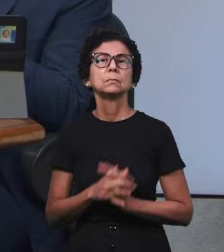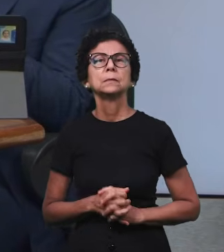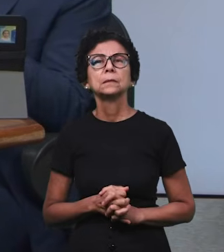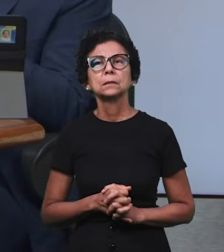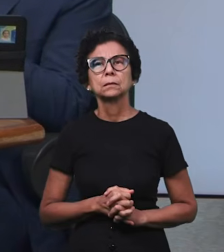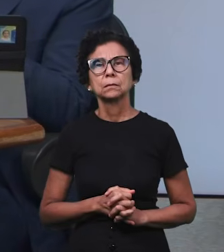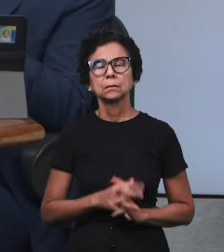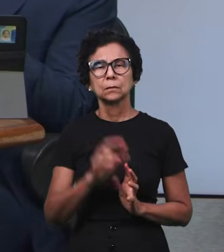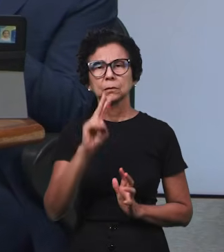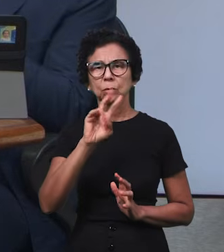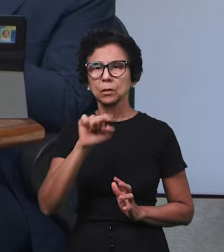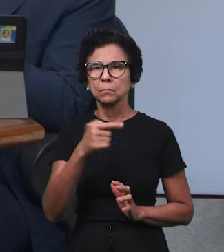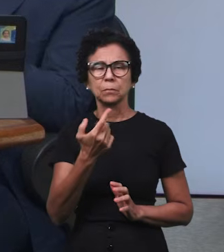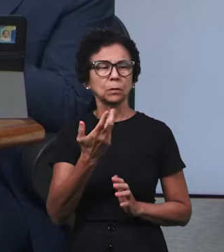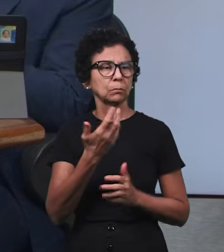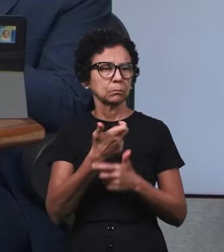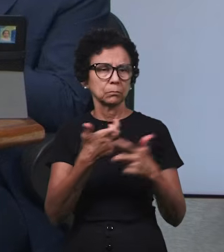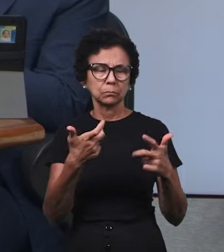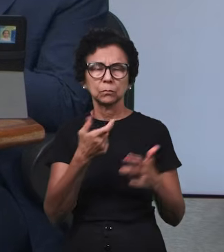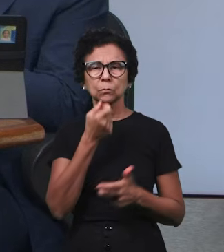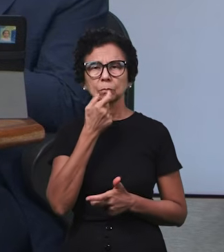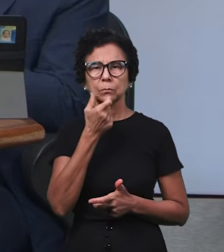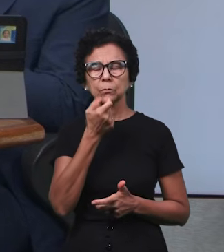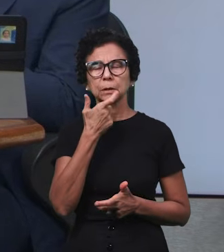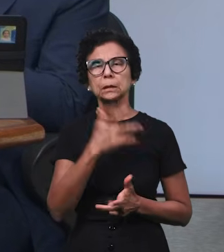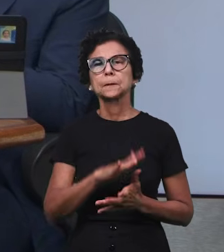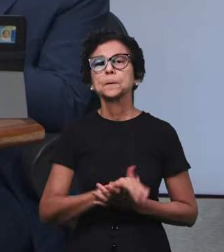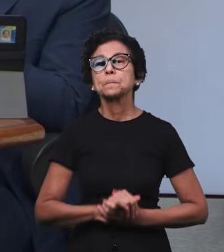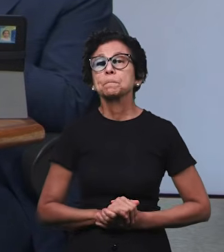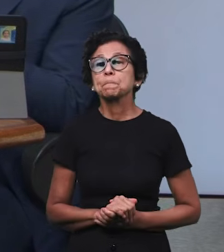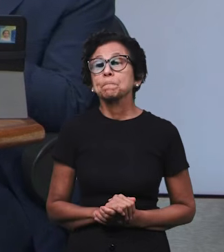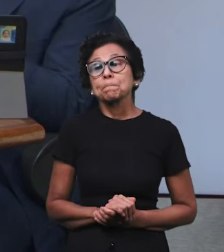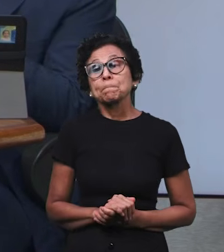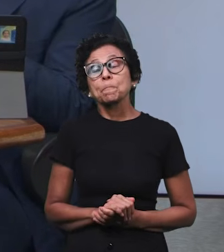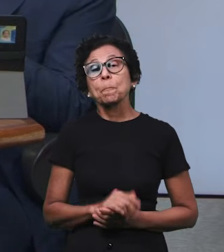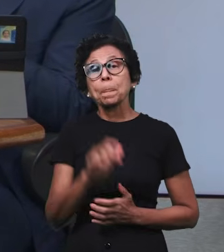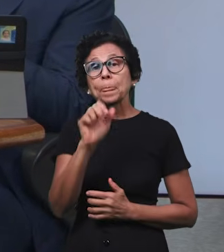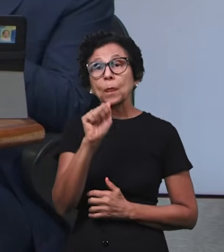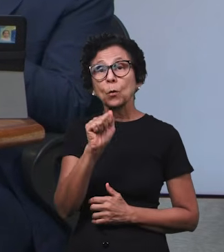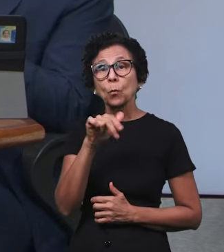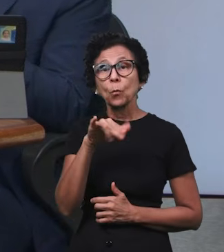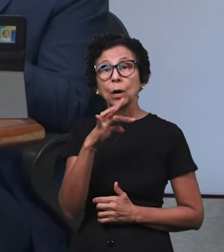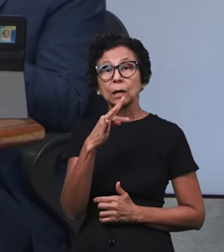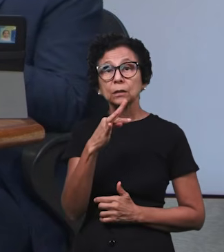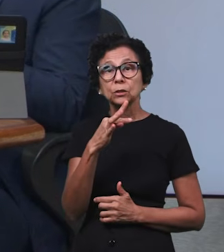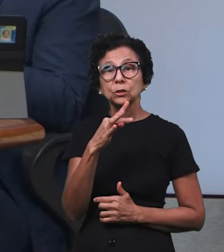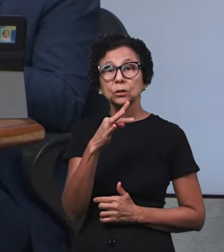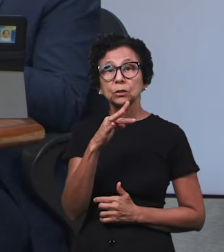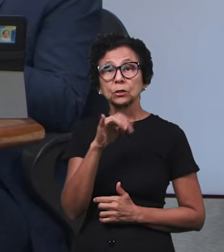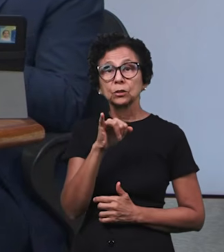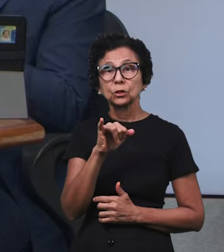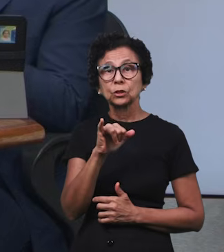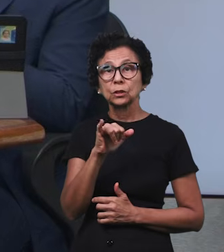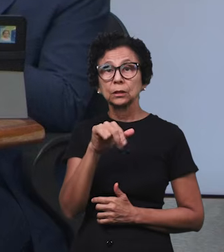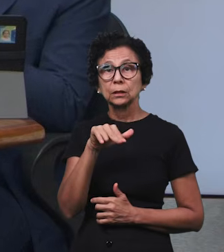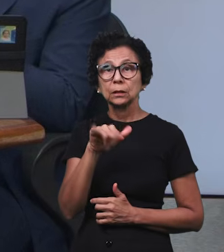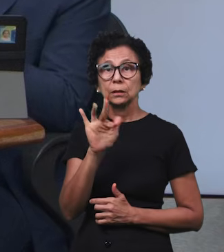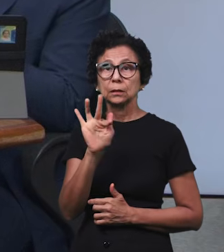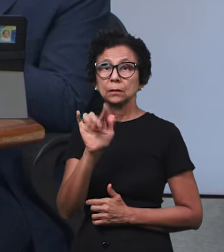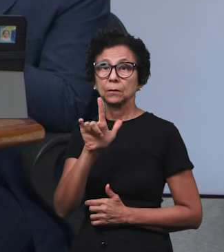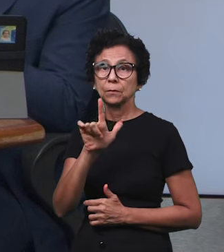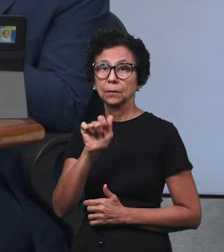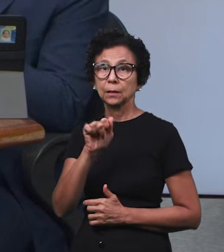assim, 1.000 comprimidos, 2.000 comprimidos. Mas tem uma lesão de longo prazo que não vale a pena, né?